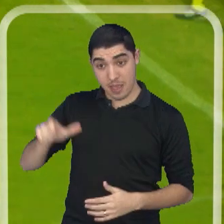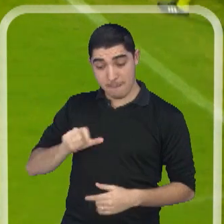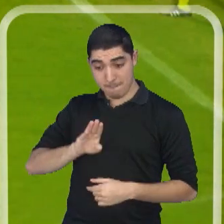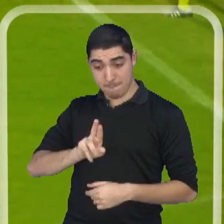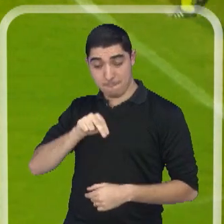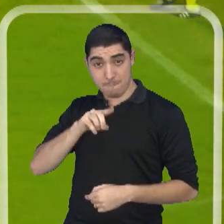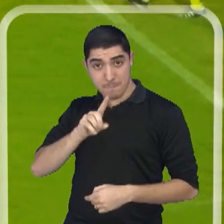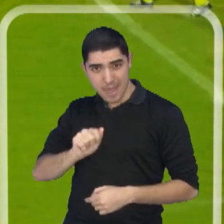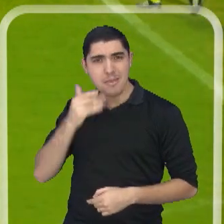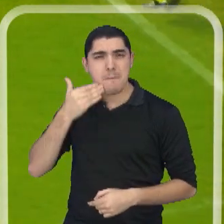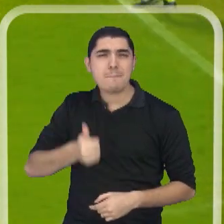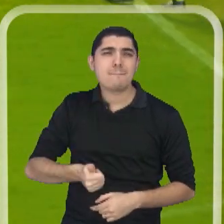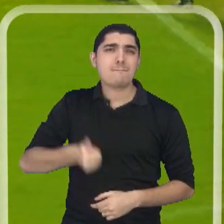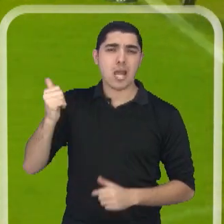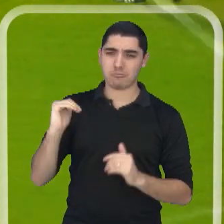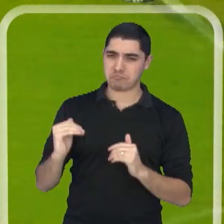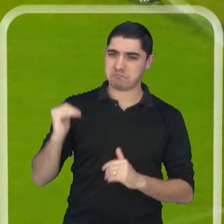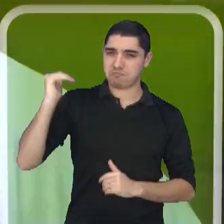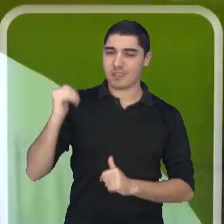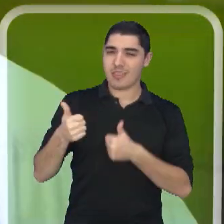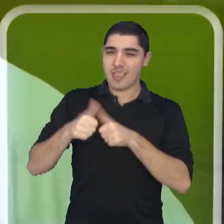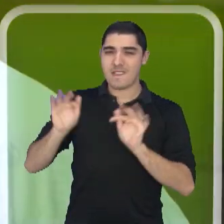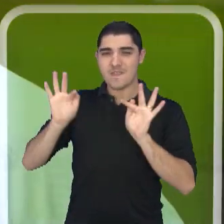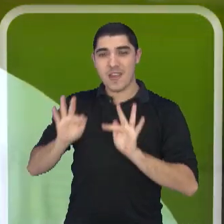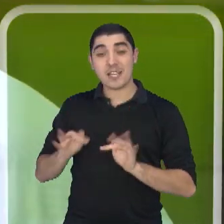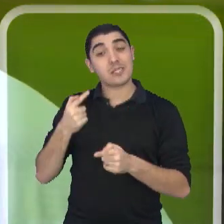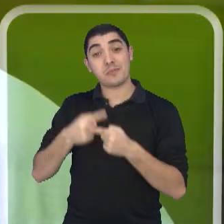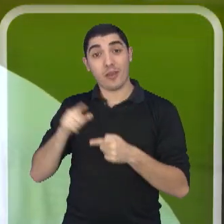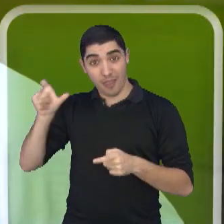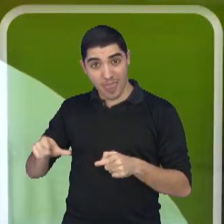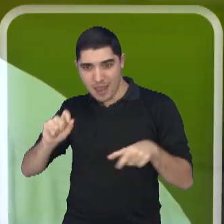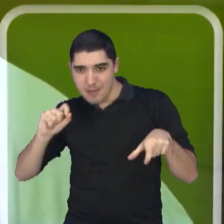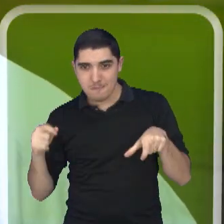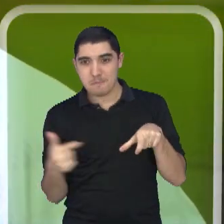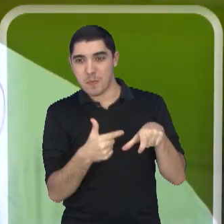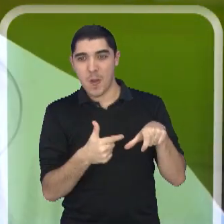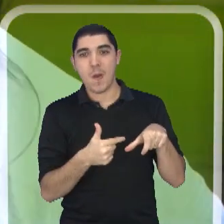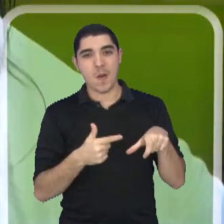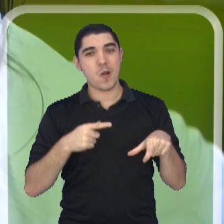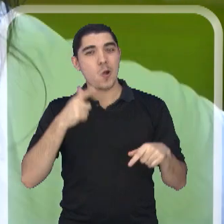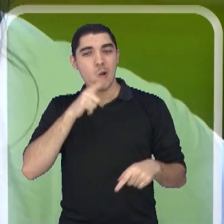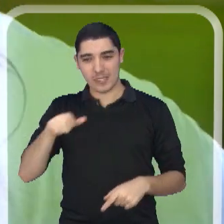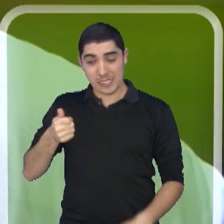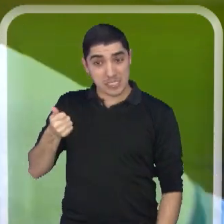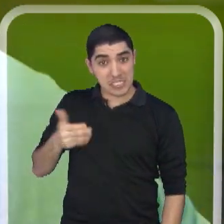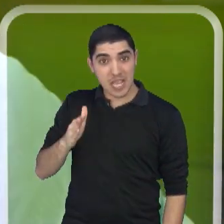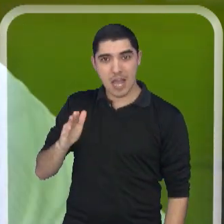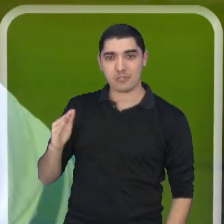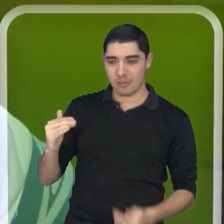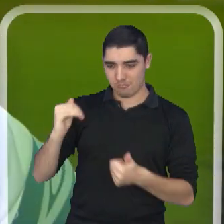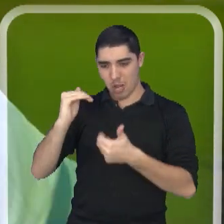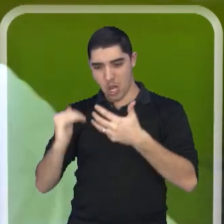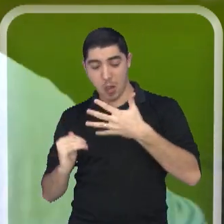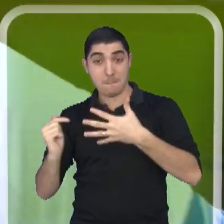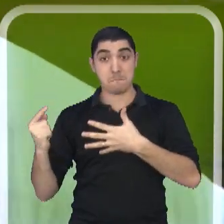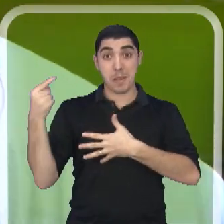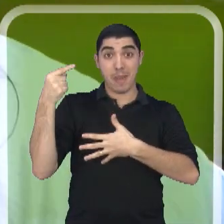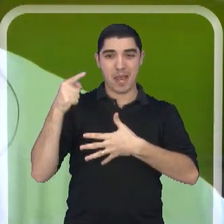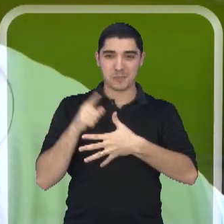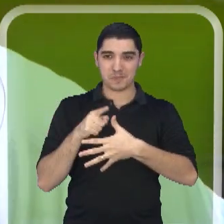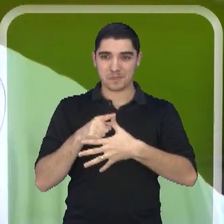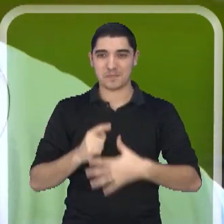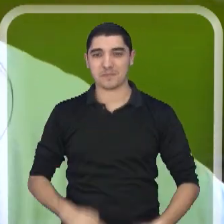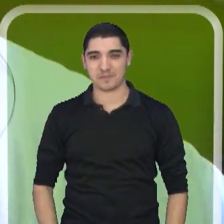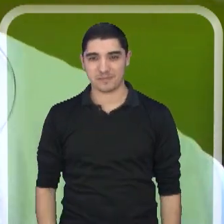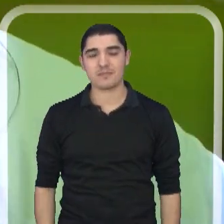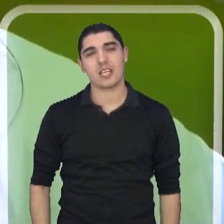melhor em campo e era só sorriso. Afinal, o seu gol também colocou o time santista na liderança do Paulistão. A gente